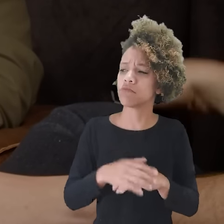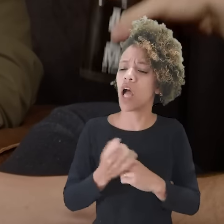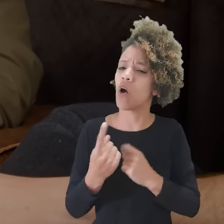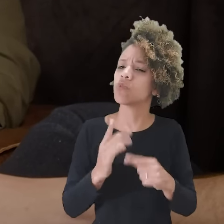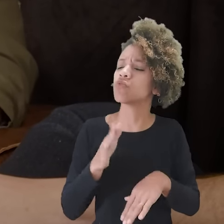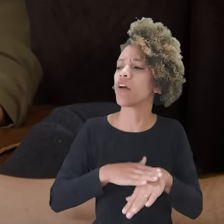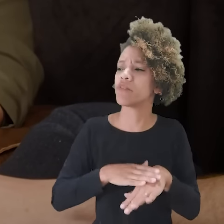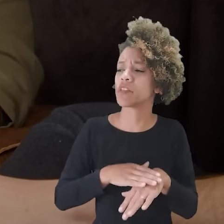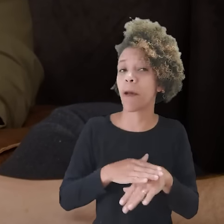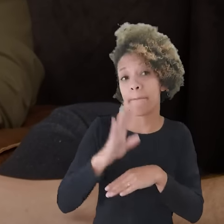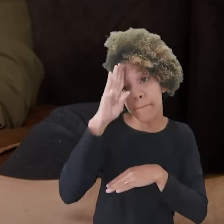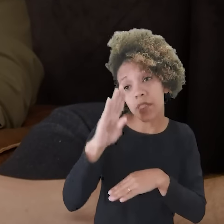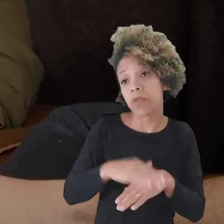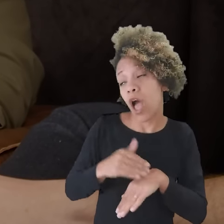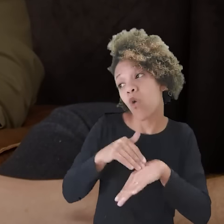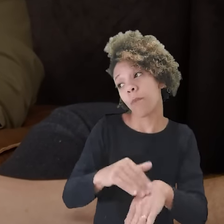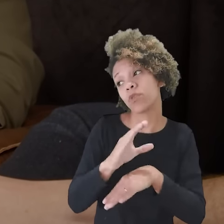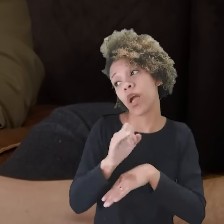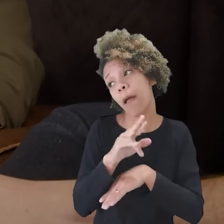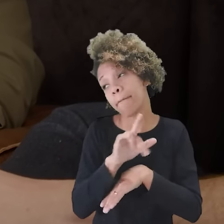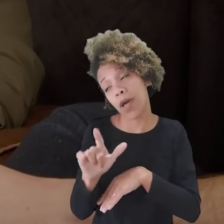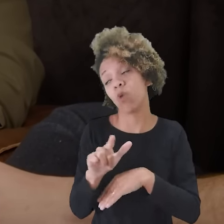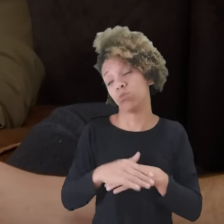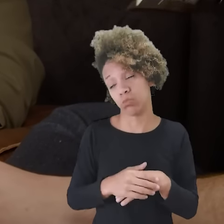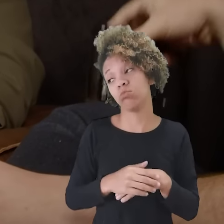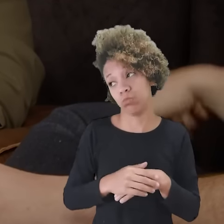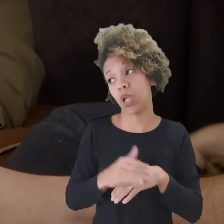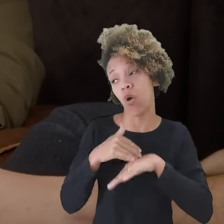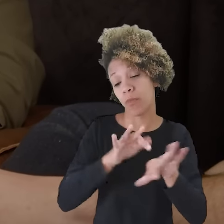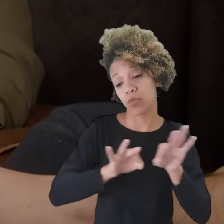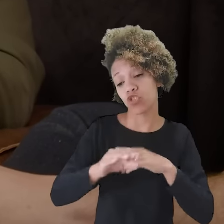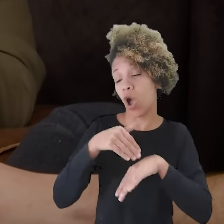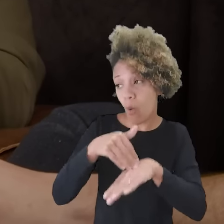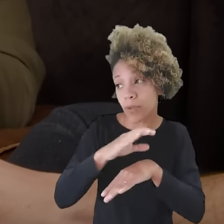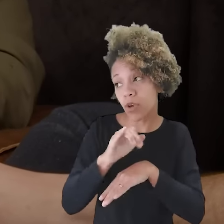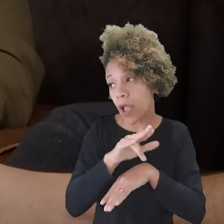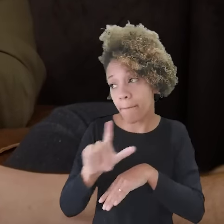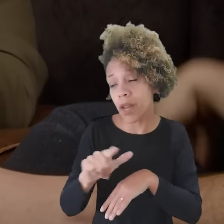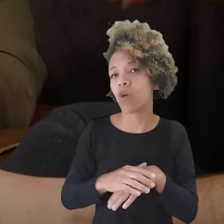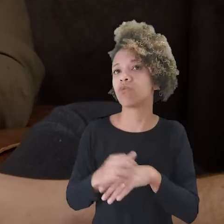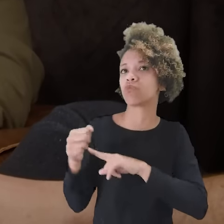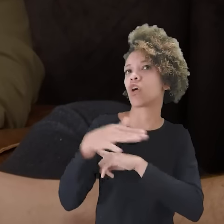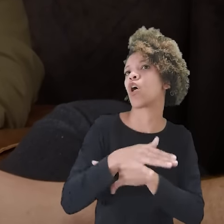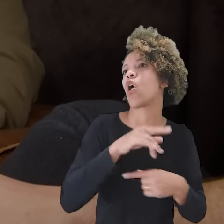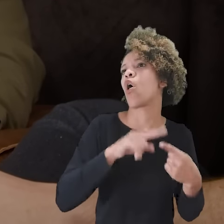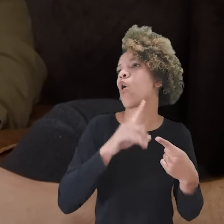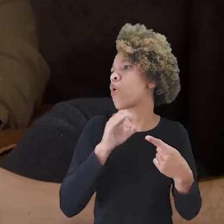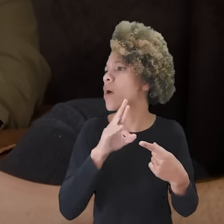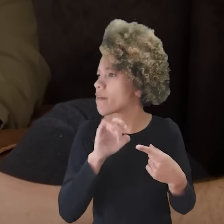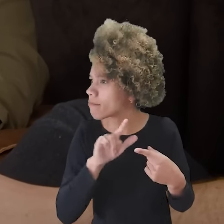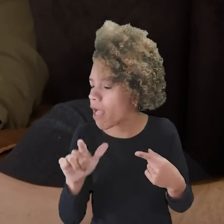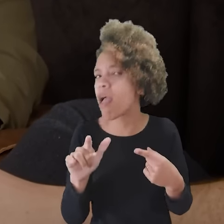algumas coisas que eu já fiz sobre isso principalmente uma culpa do Cabral né Principalmente numa culpa do Cabral viralizou muitas coisas tipo cordel sobre o Recife